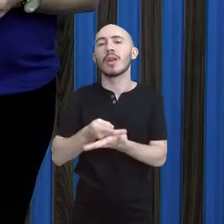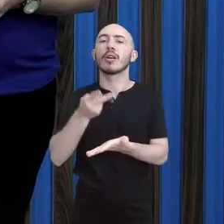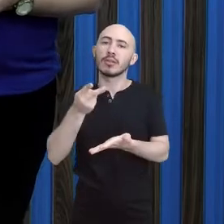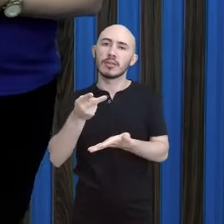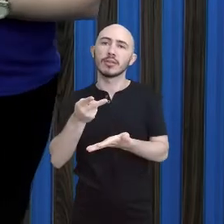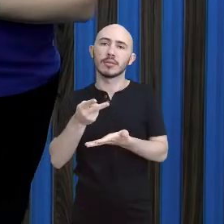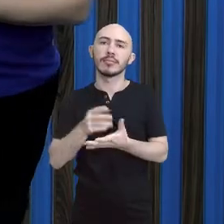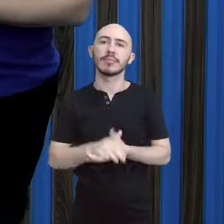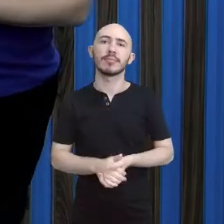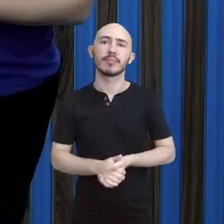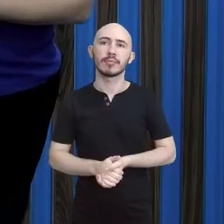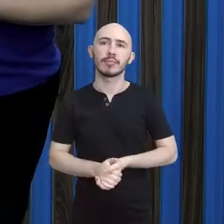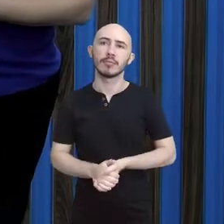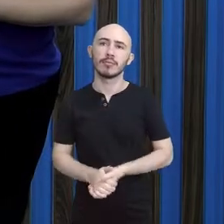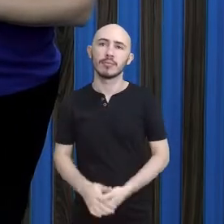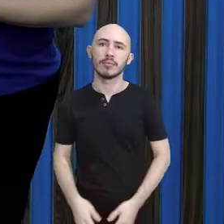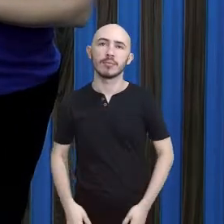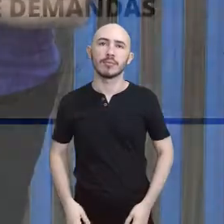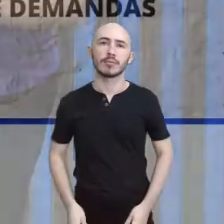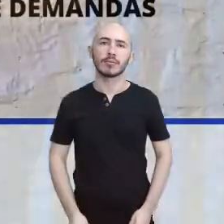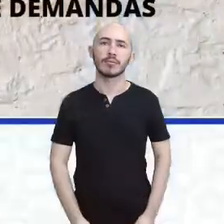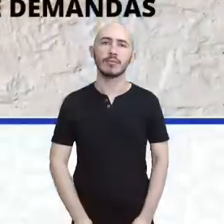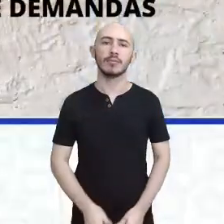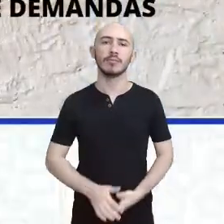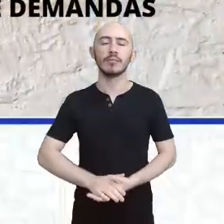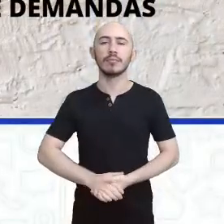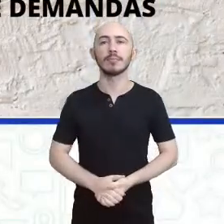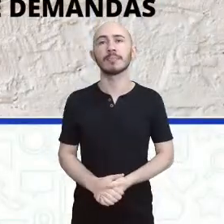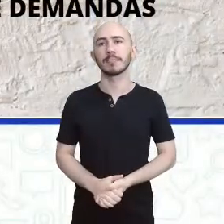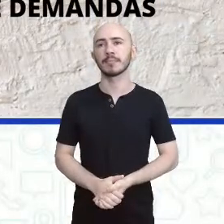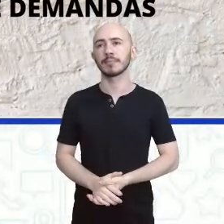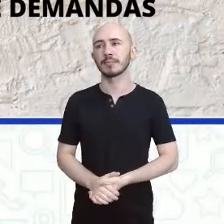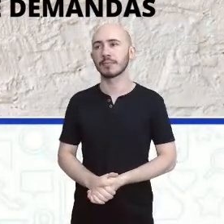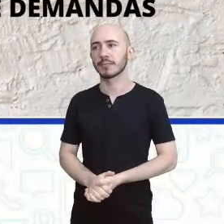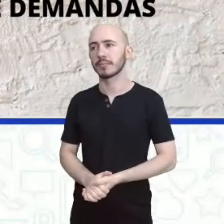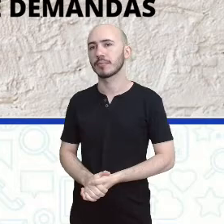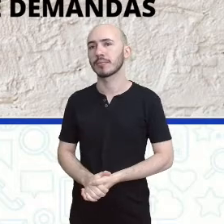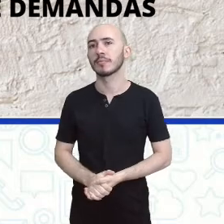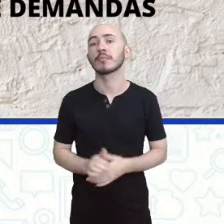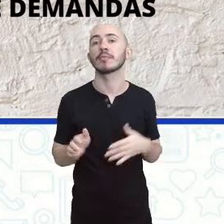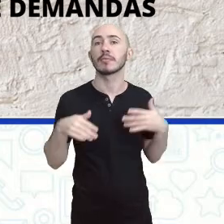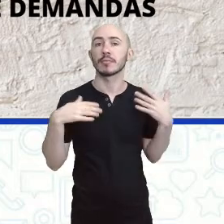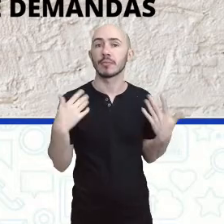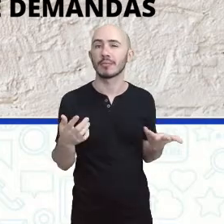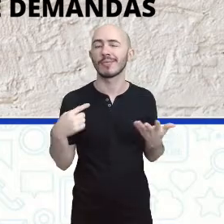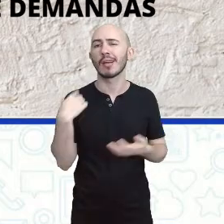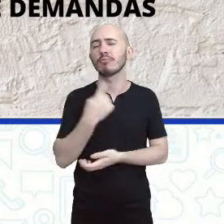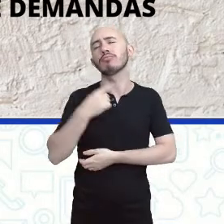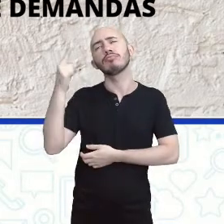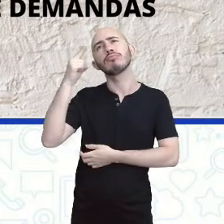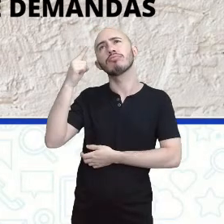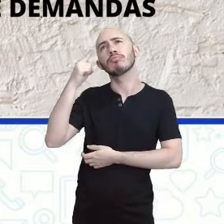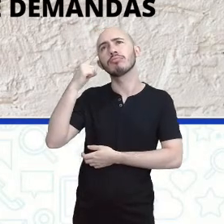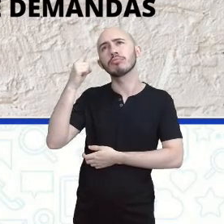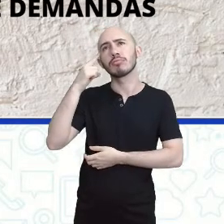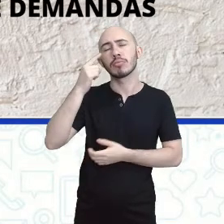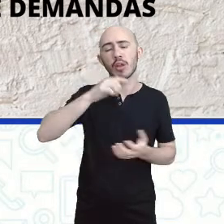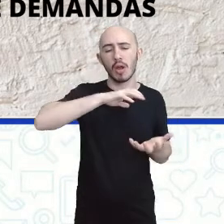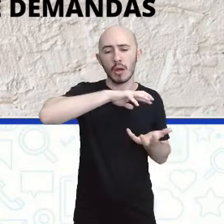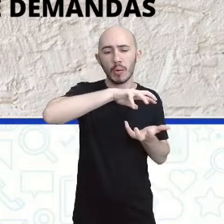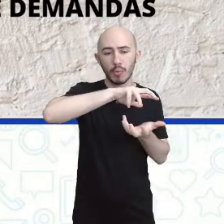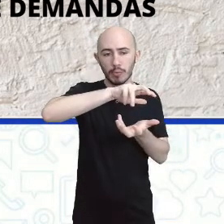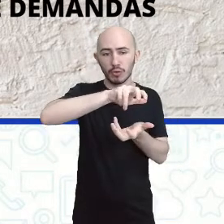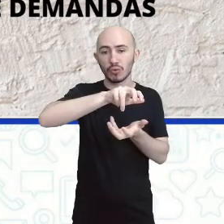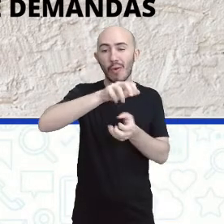na nossa natureza. Então, a partir disso, ó, quando a gente pensa no tempo que o nosso planeta tem, que é de